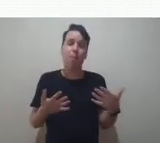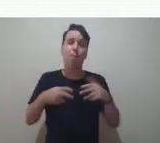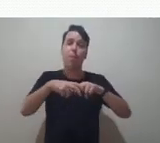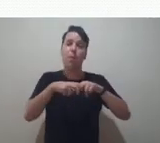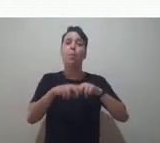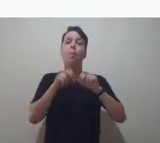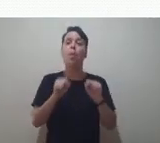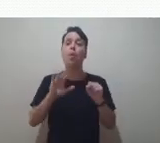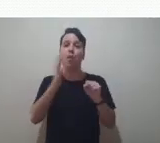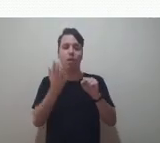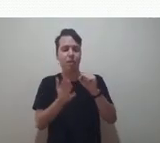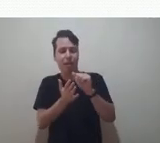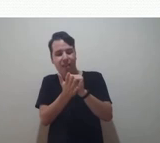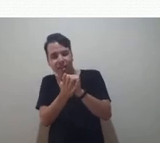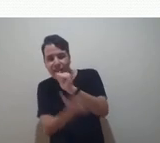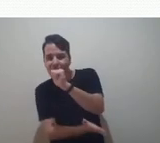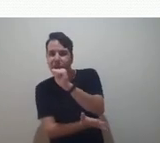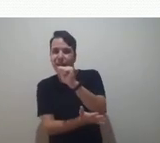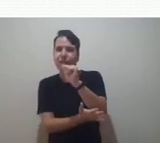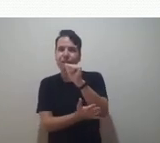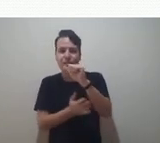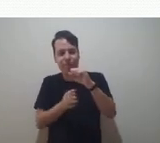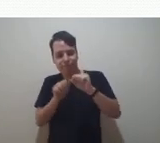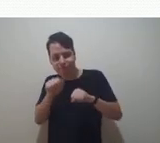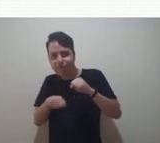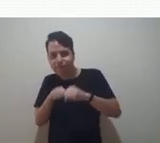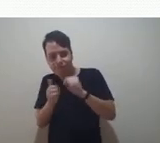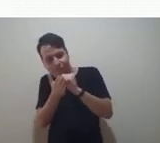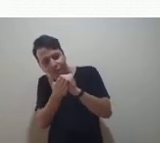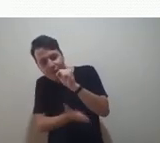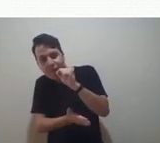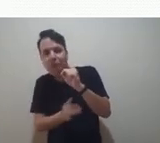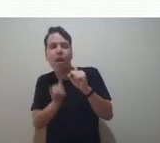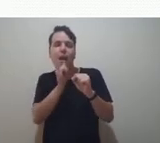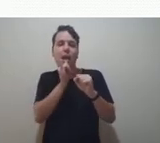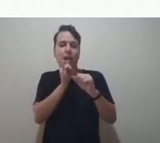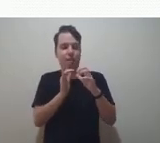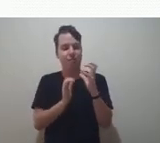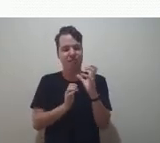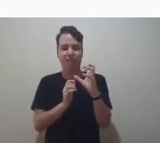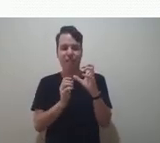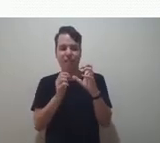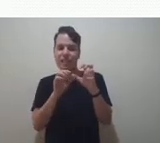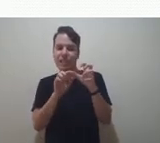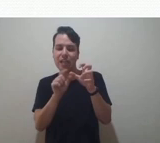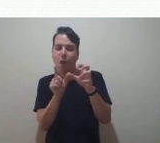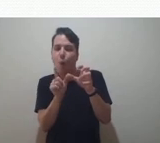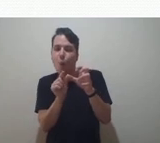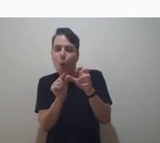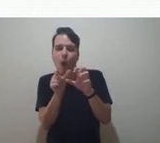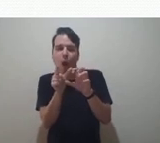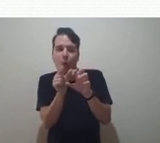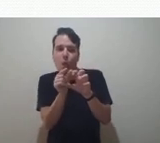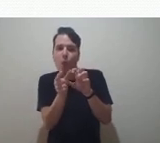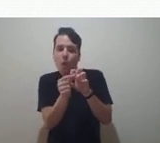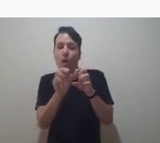as patinhas. Então, podem ocorrer lesões, né, nos pés. Então, como por